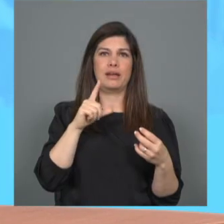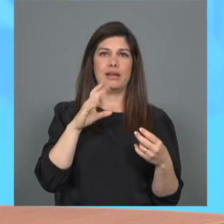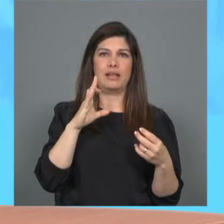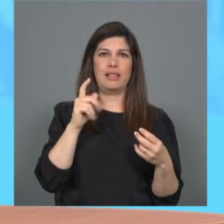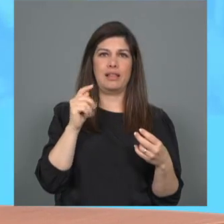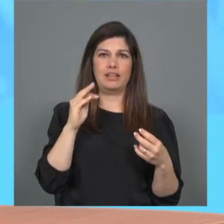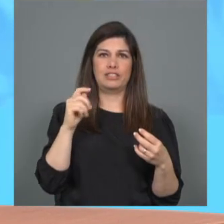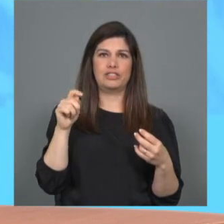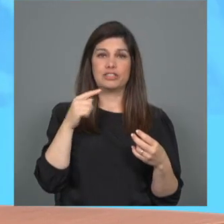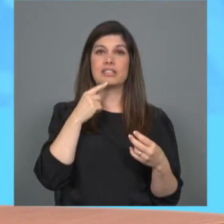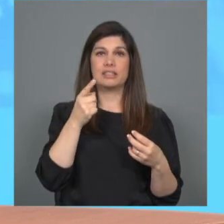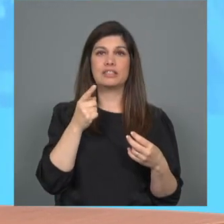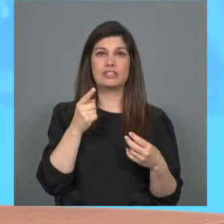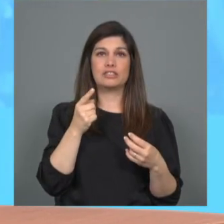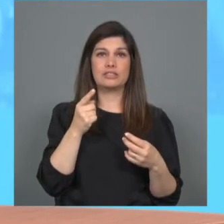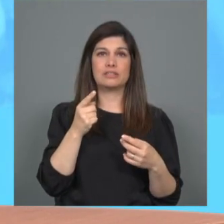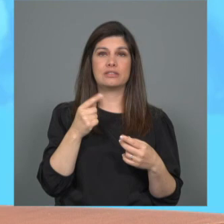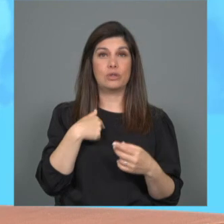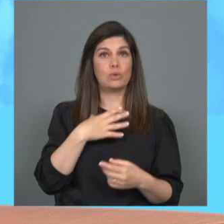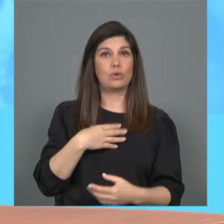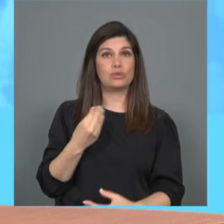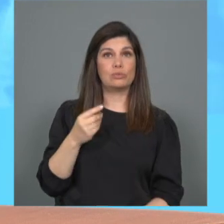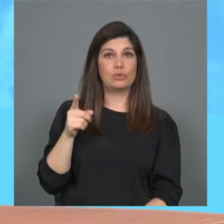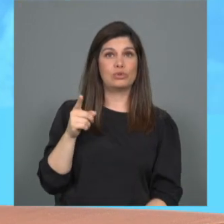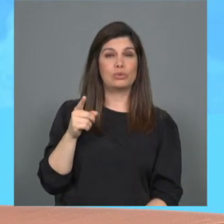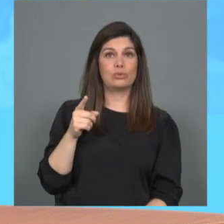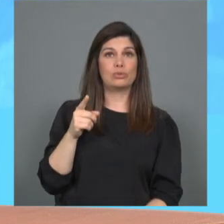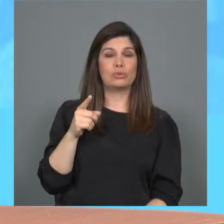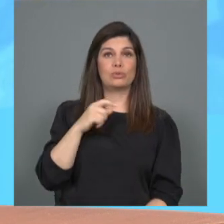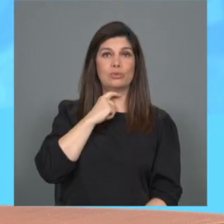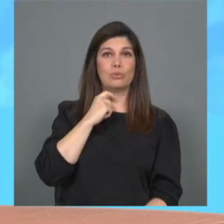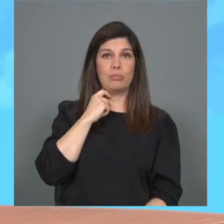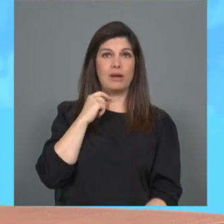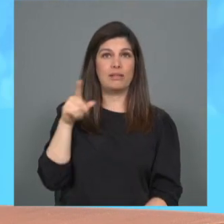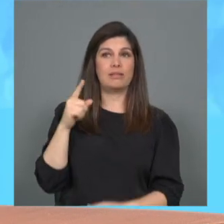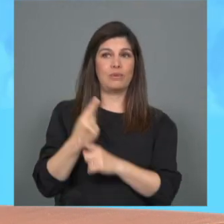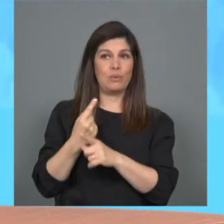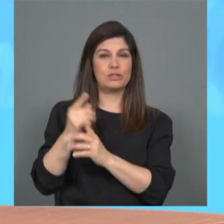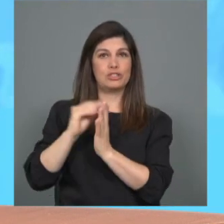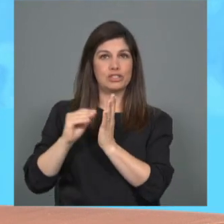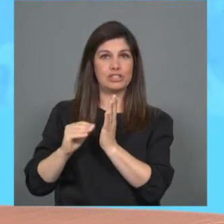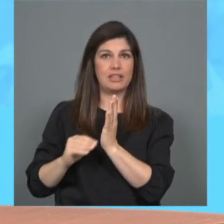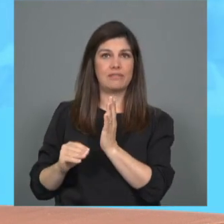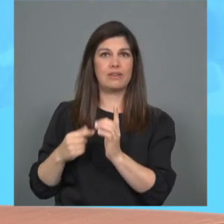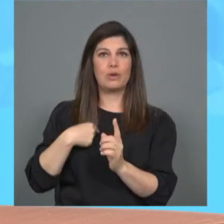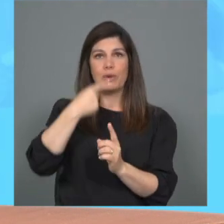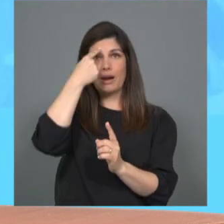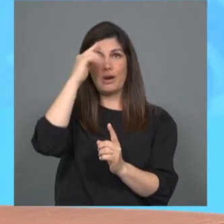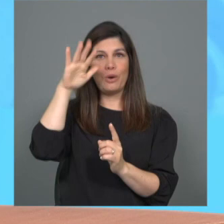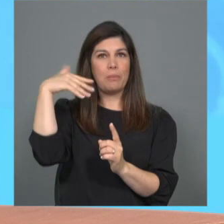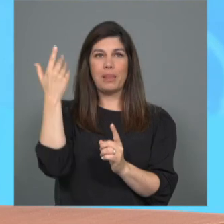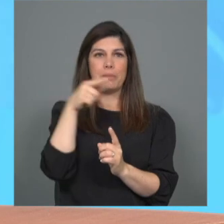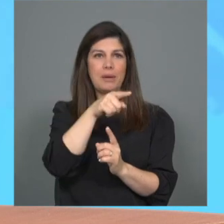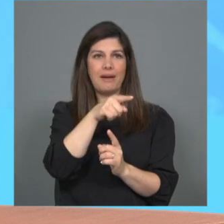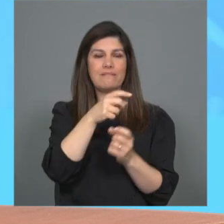também. Pois, mas olha, eu que gosto muito do Padre Vasco Pinto de Magalhães e das coisas que ele escreve e diz, não me lembrava disso, ou não conhecia